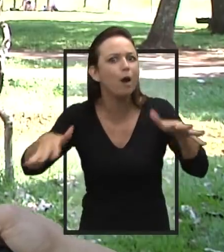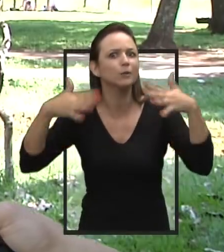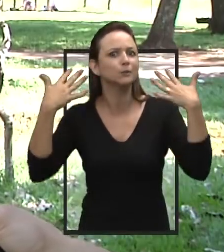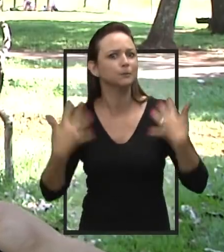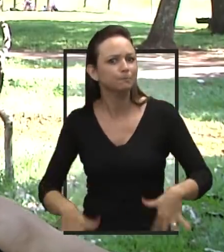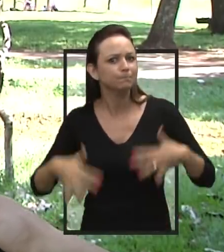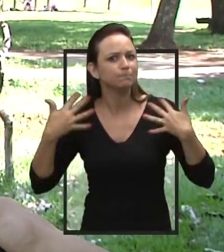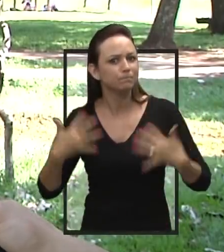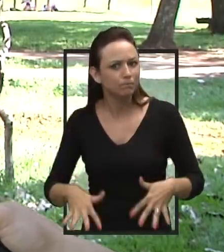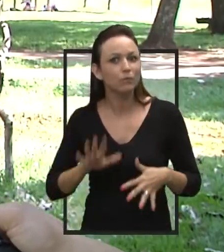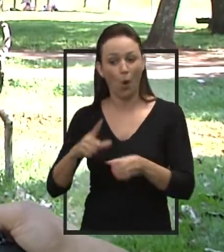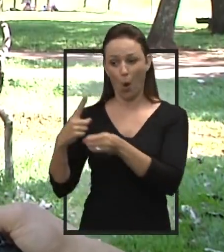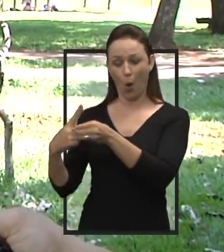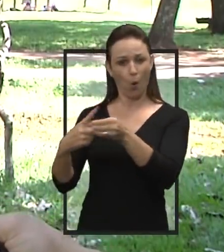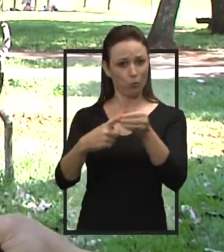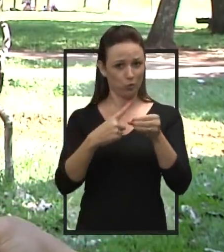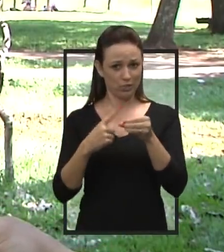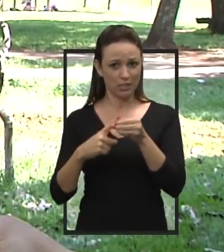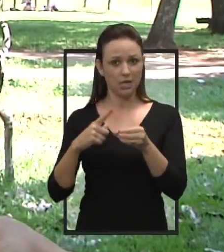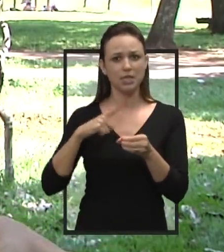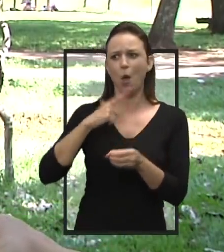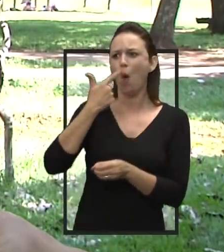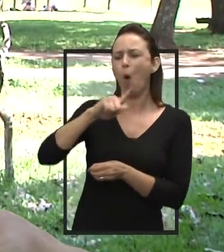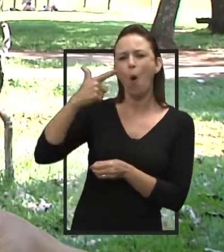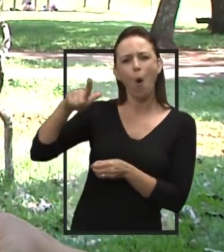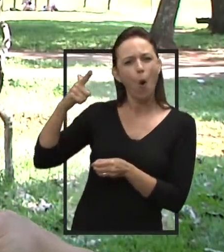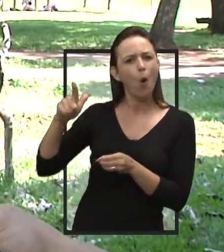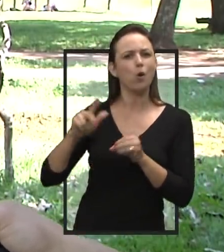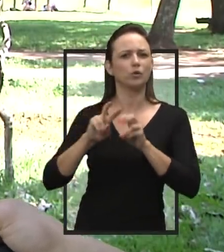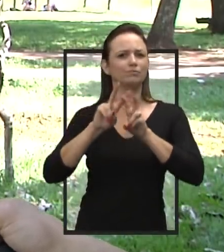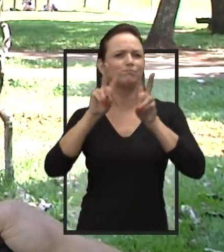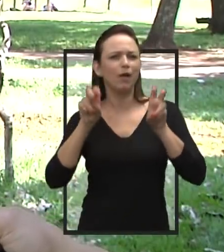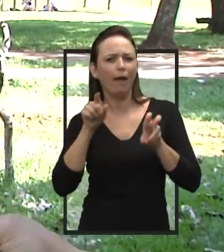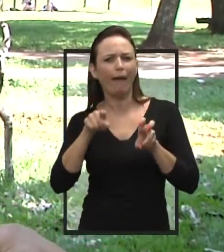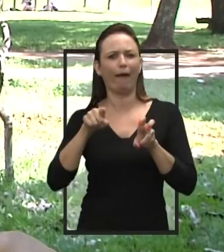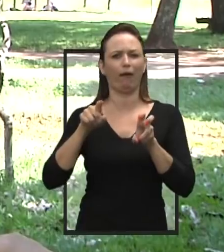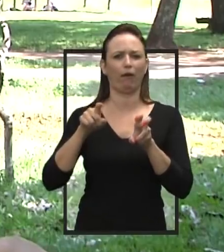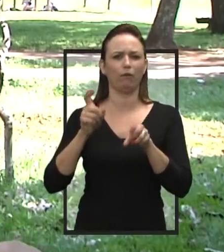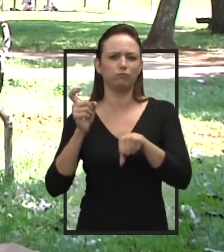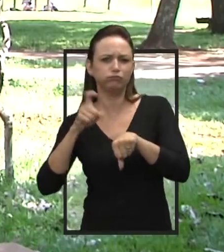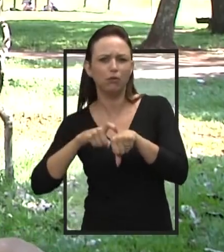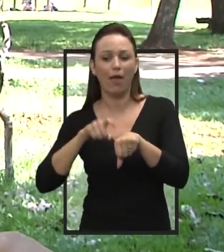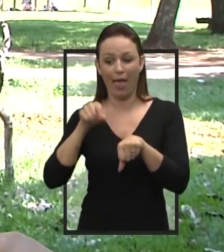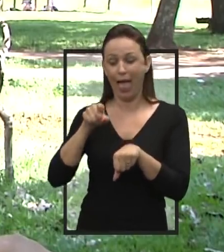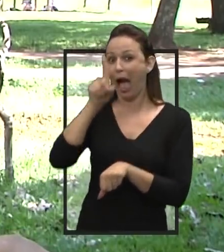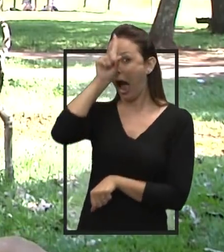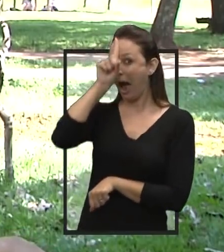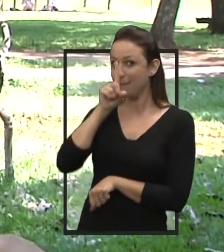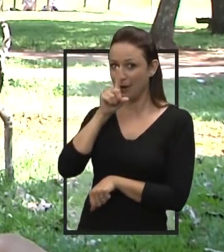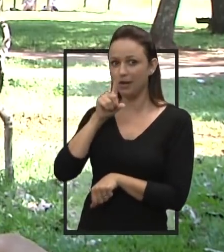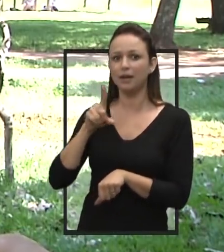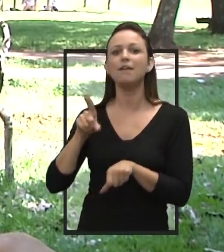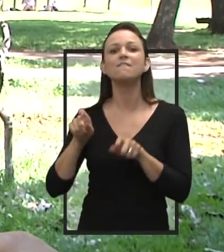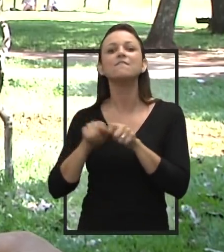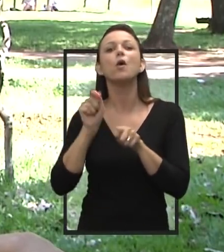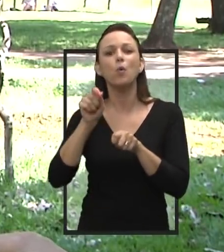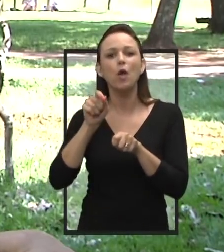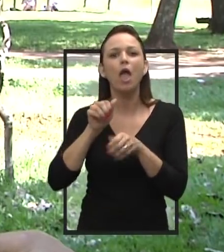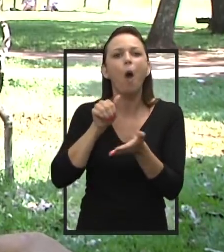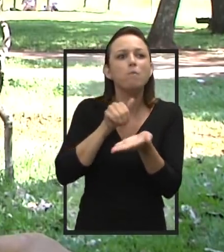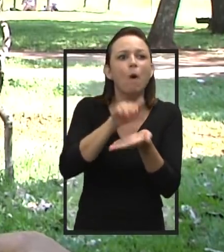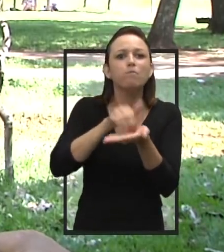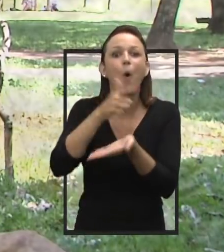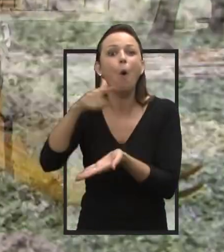Inclusive, em municípios que já havia outras espécies de escorpião, essa espécie, que é o escorpião amarelo, está desalojando as